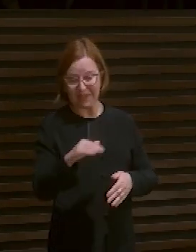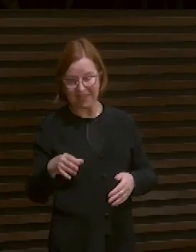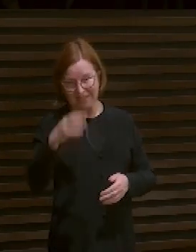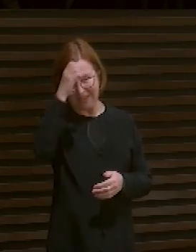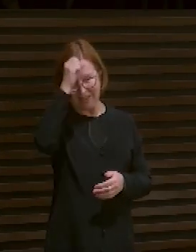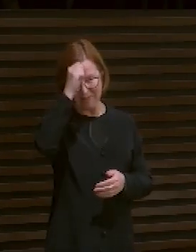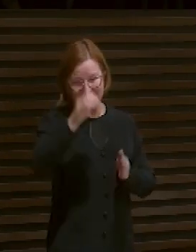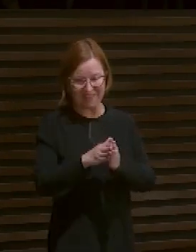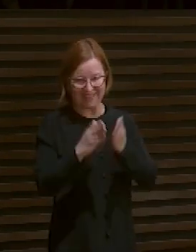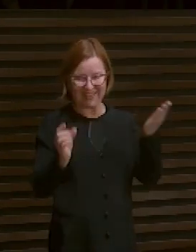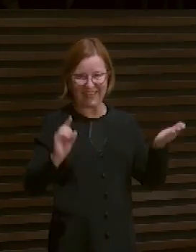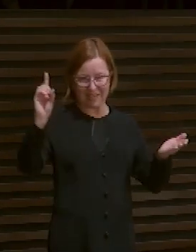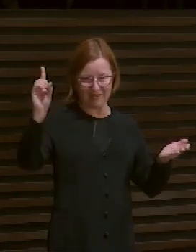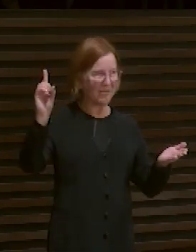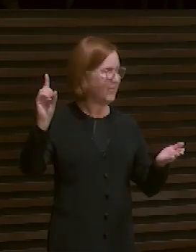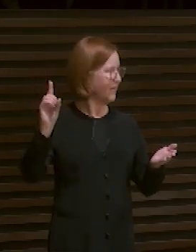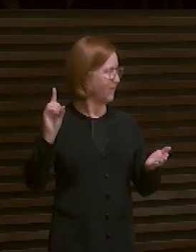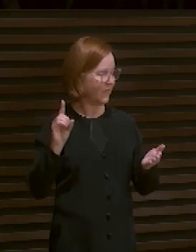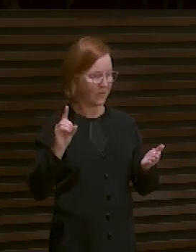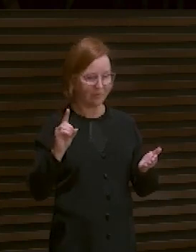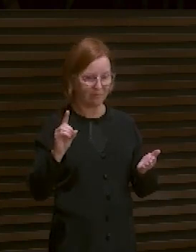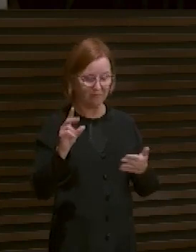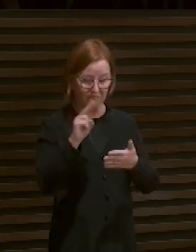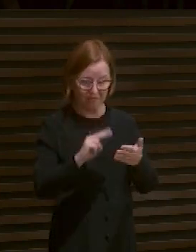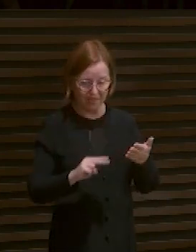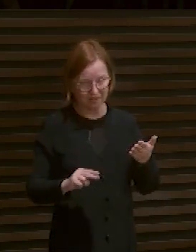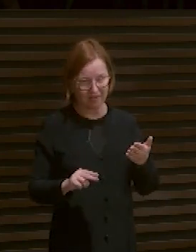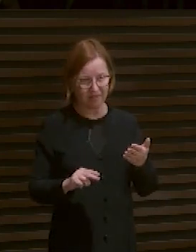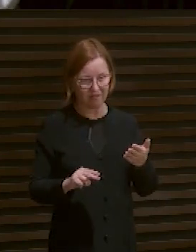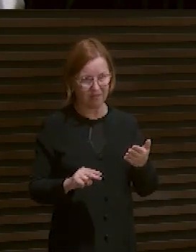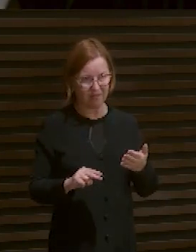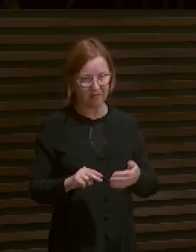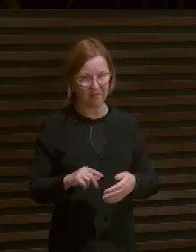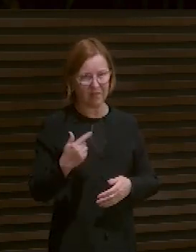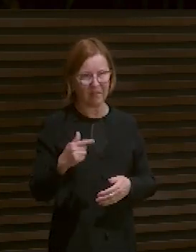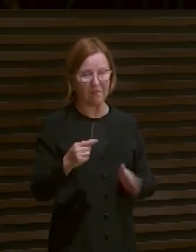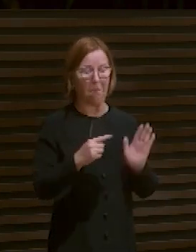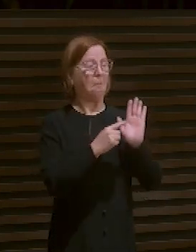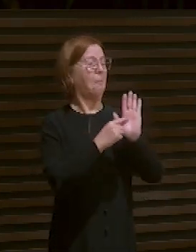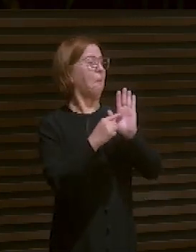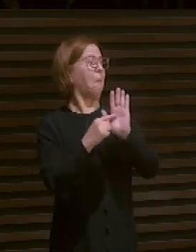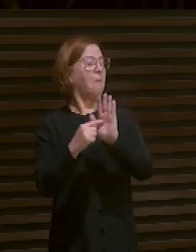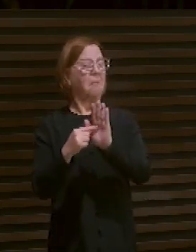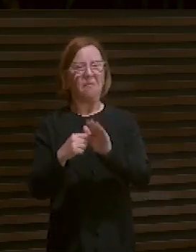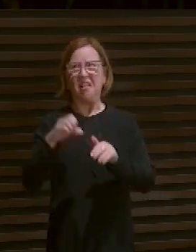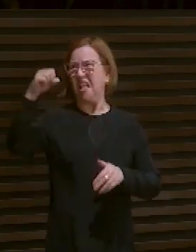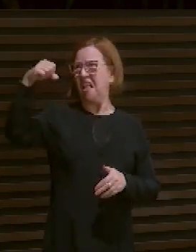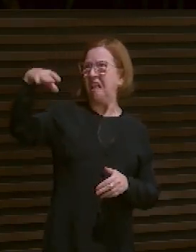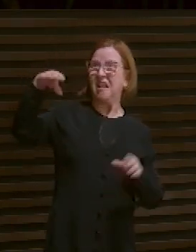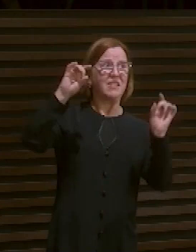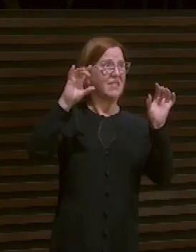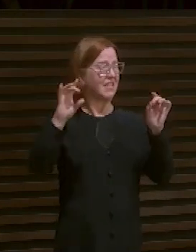aprendem a Bíblia ali, olhando, não tem nada de show, não tem nada de luz, não